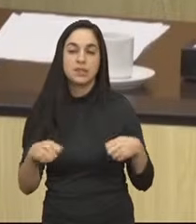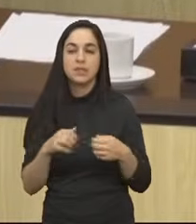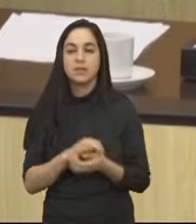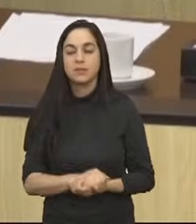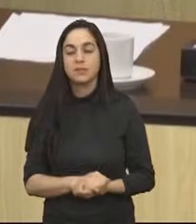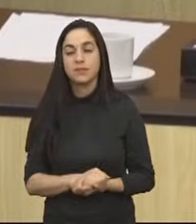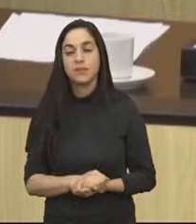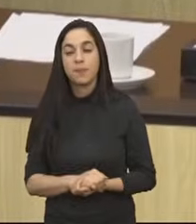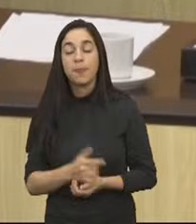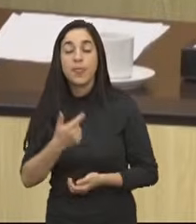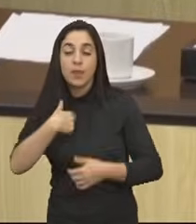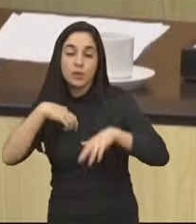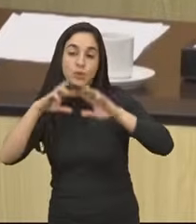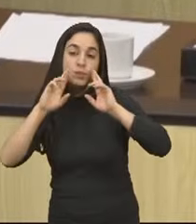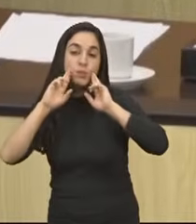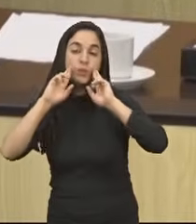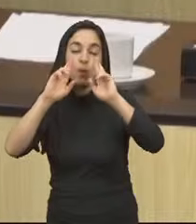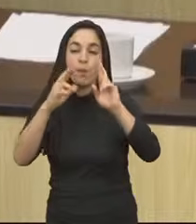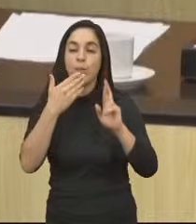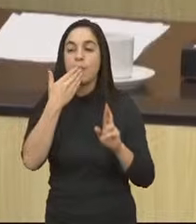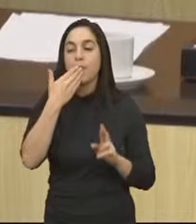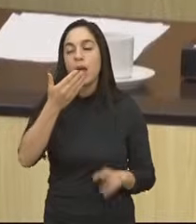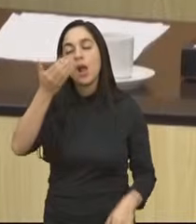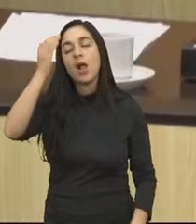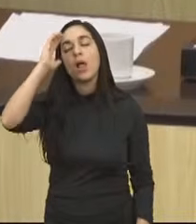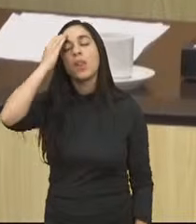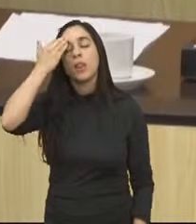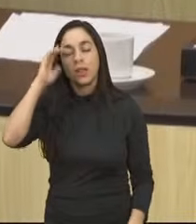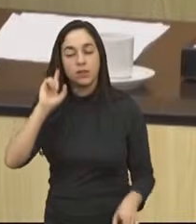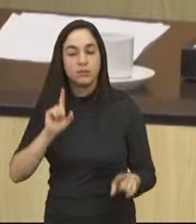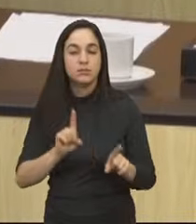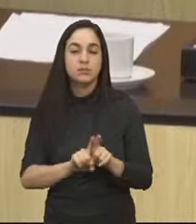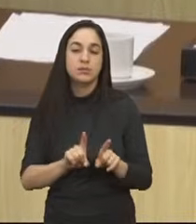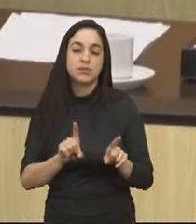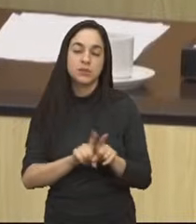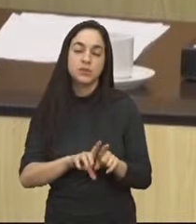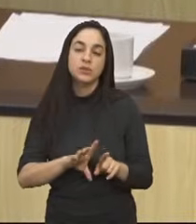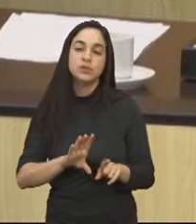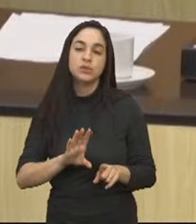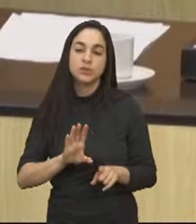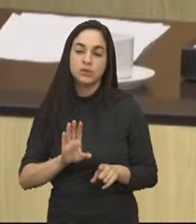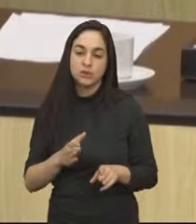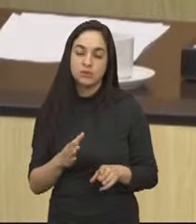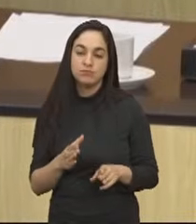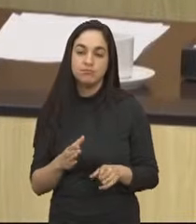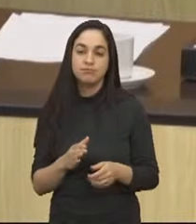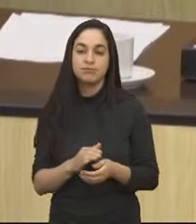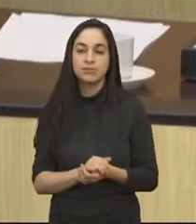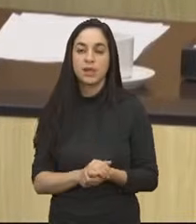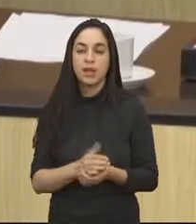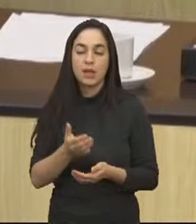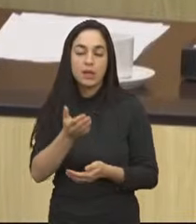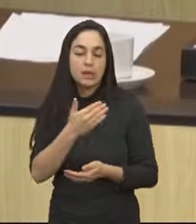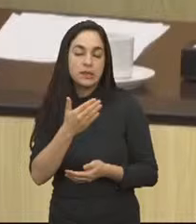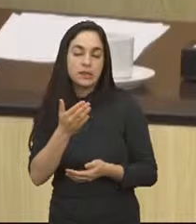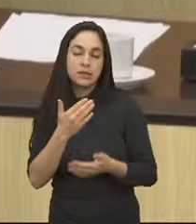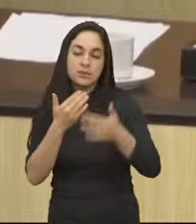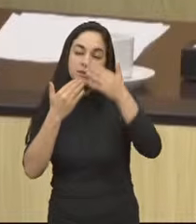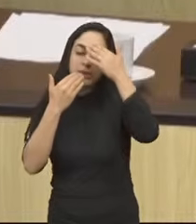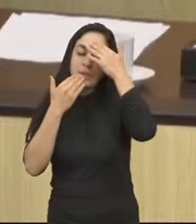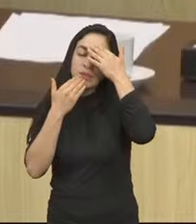Assim sendo, muito respeitosamente recorremos à compreensão e aos préstimos do nobre parlamentar. E